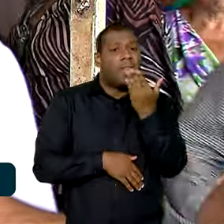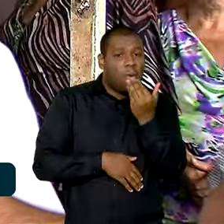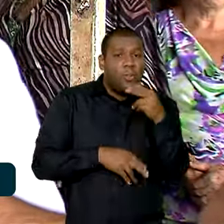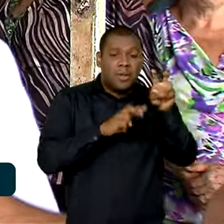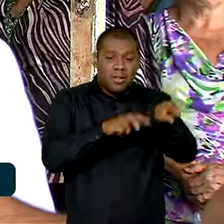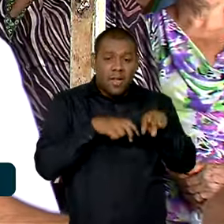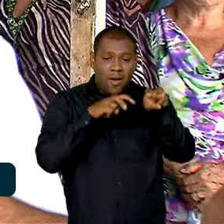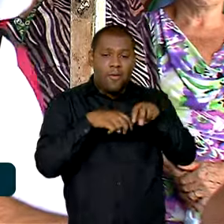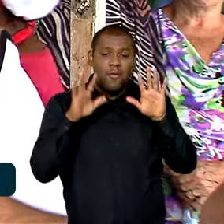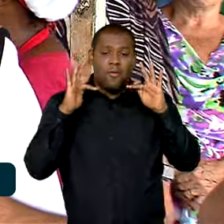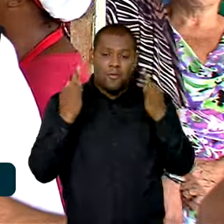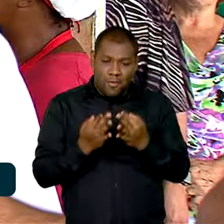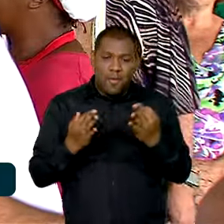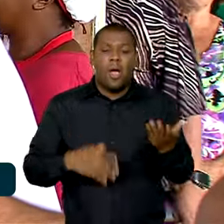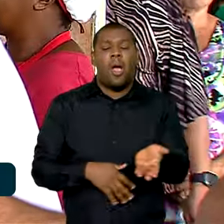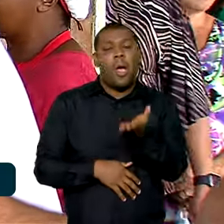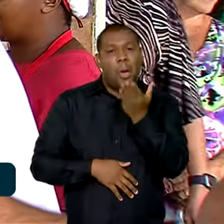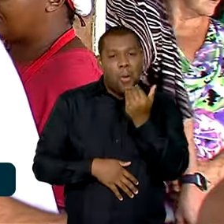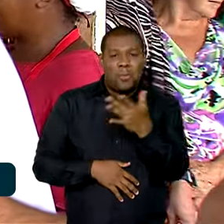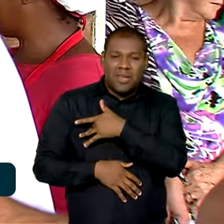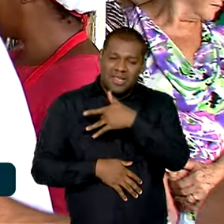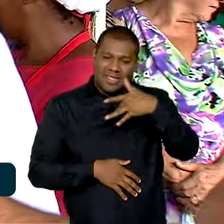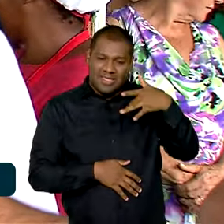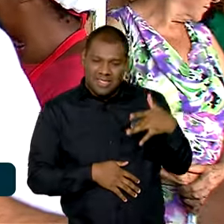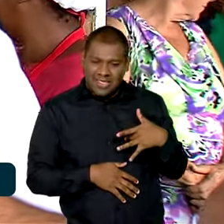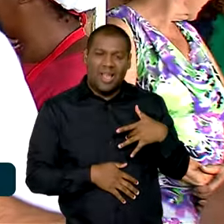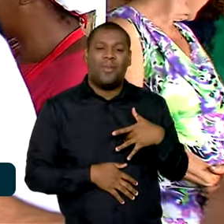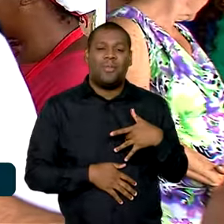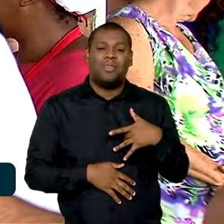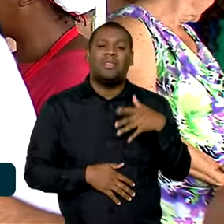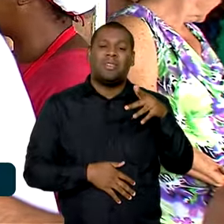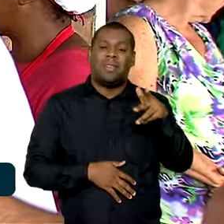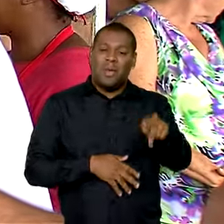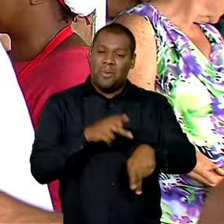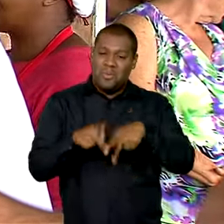alimentação saudável de uma forma simultânea chegando até quem mais precisa.